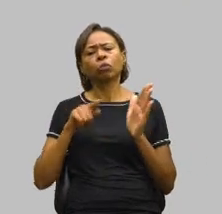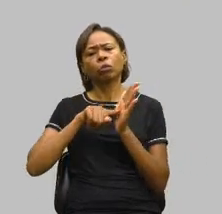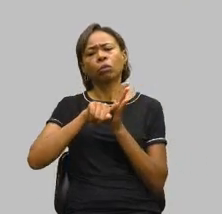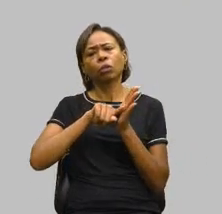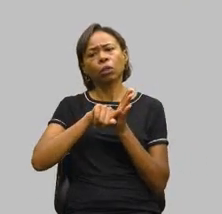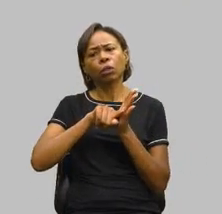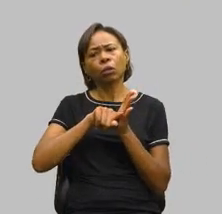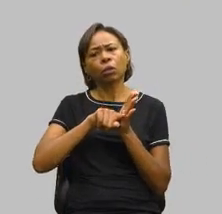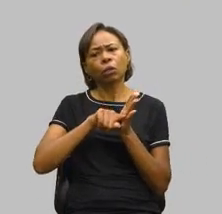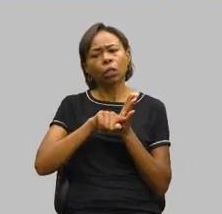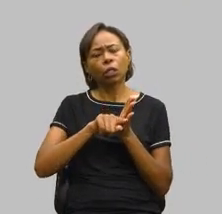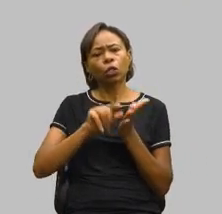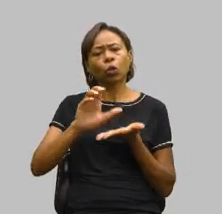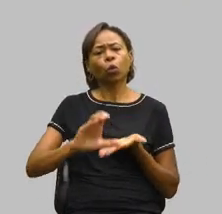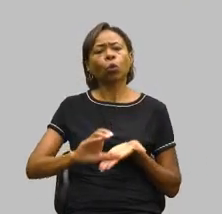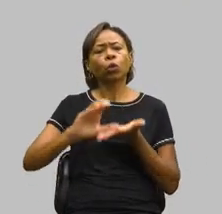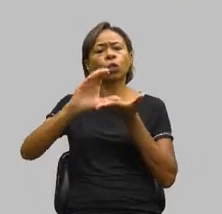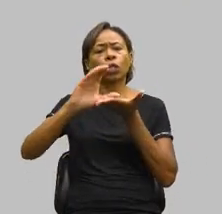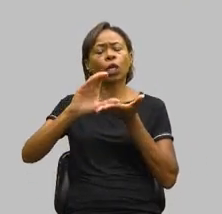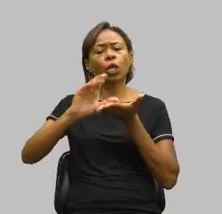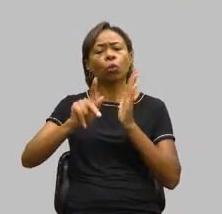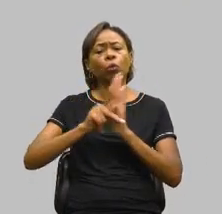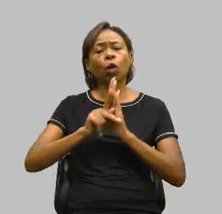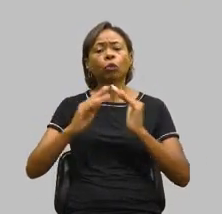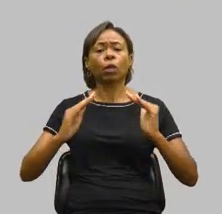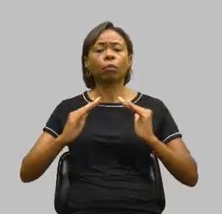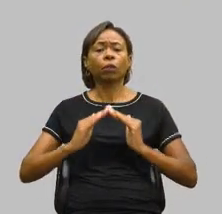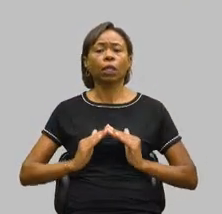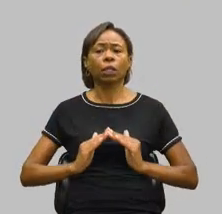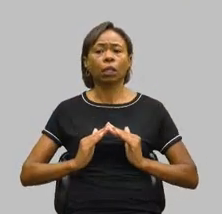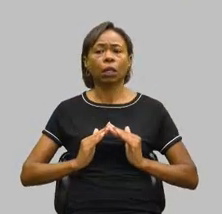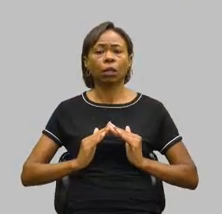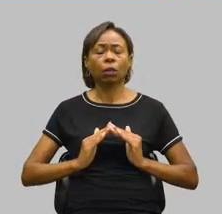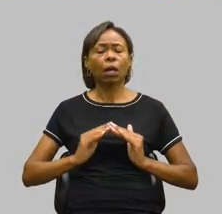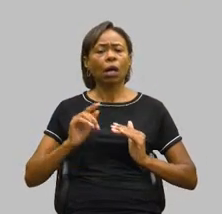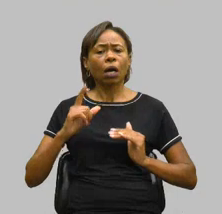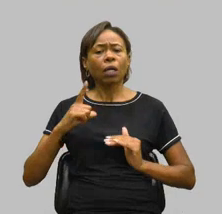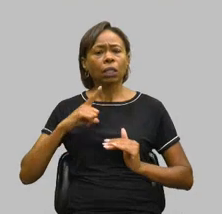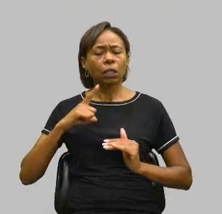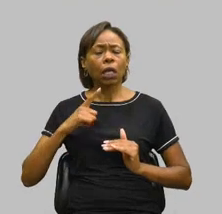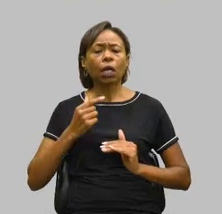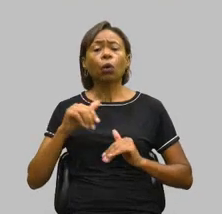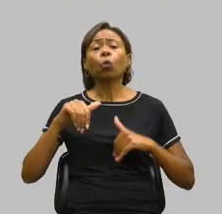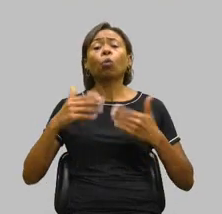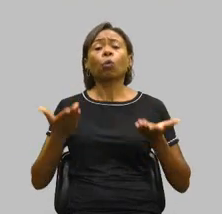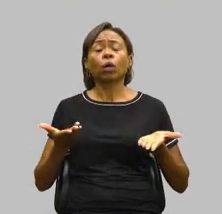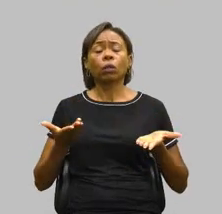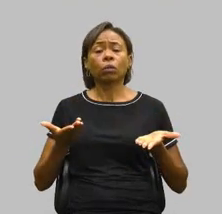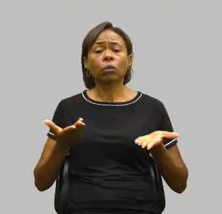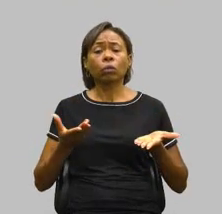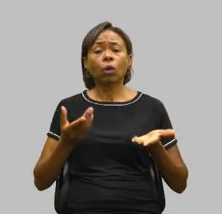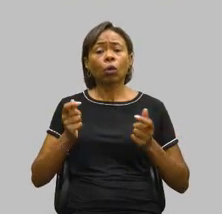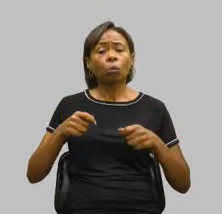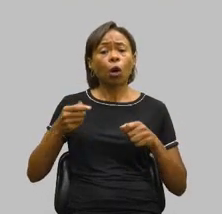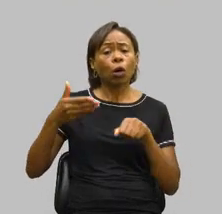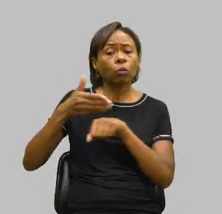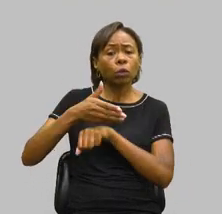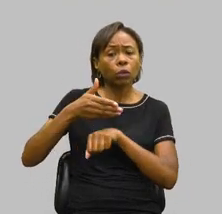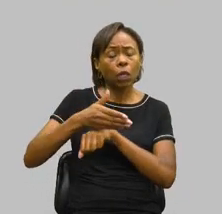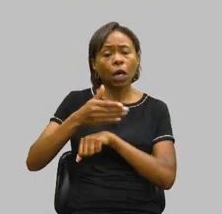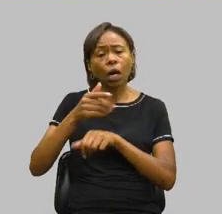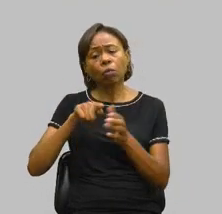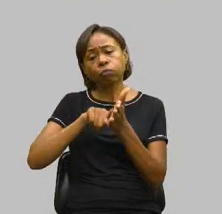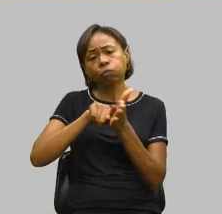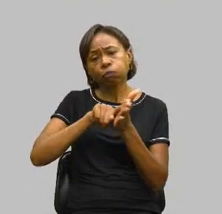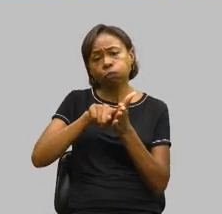pro do Conselho de Habit então assim o conselho tem a previsão de quando vai ha a consulta paraa revisão do